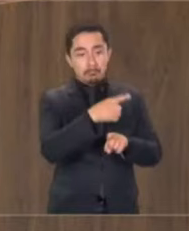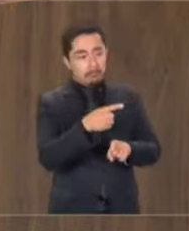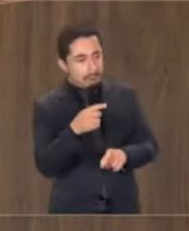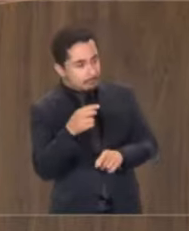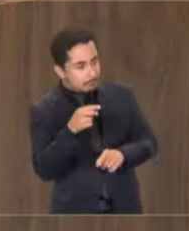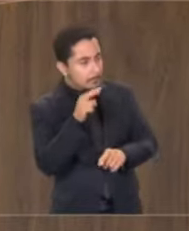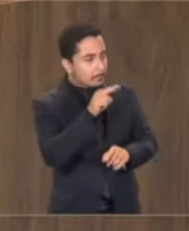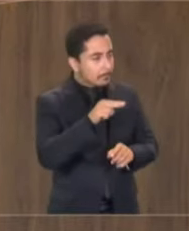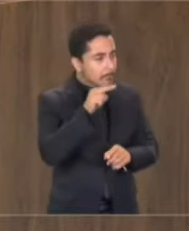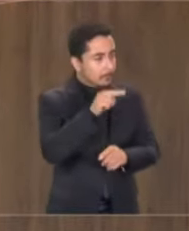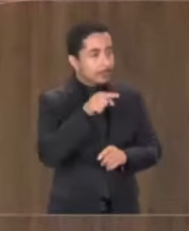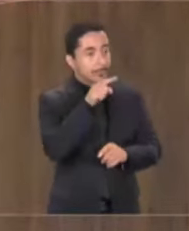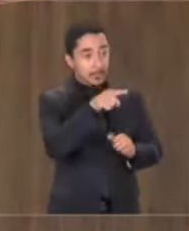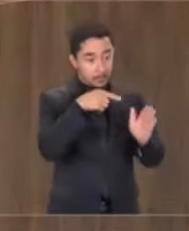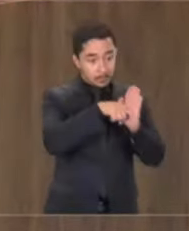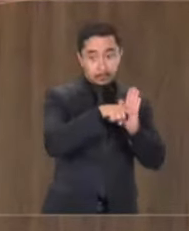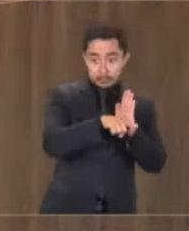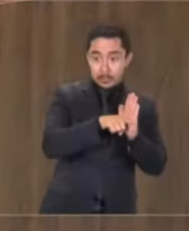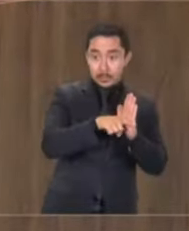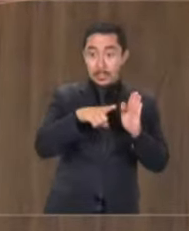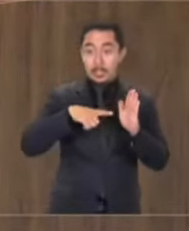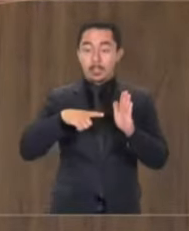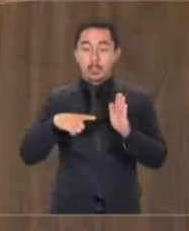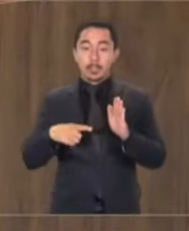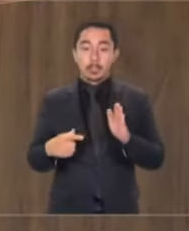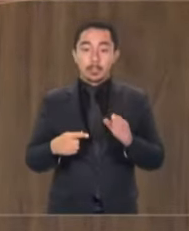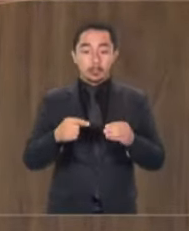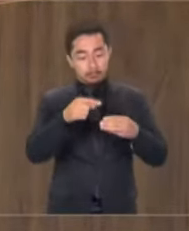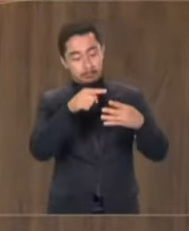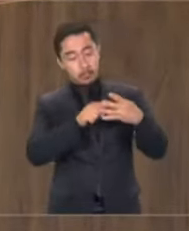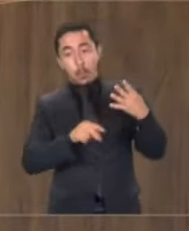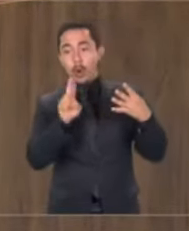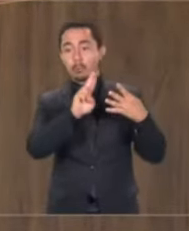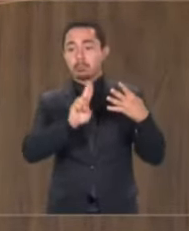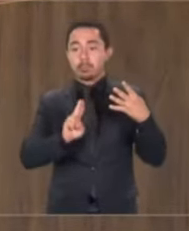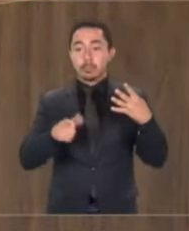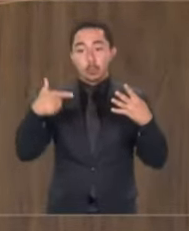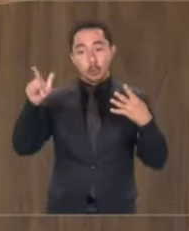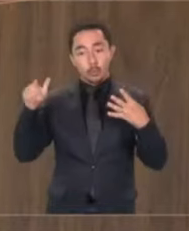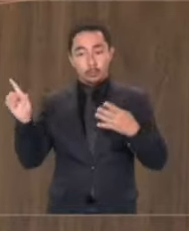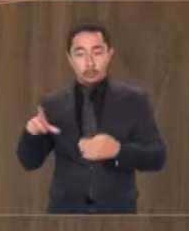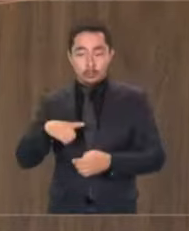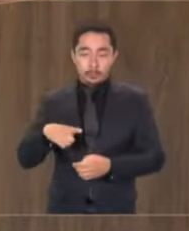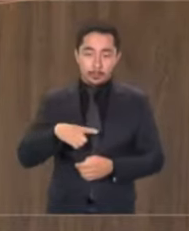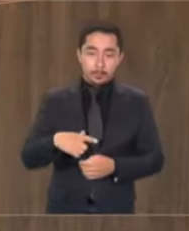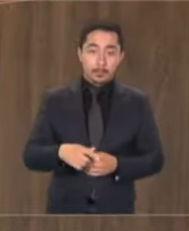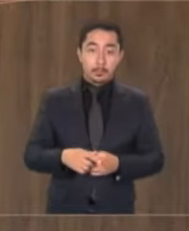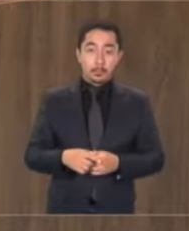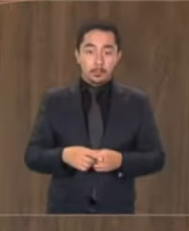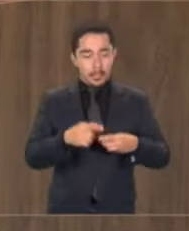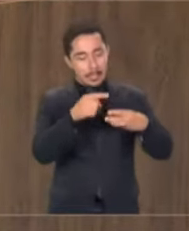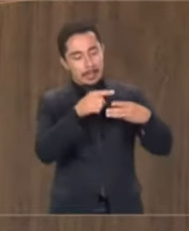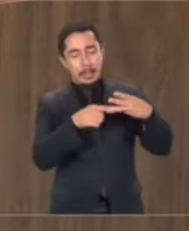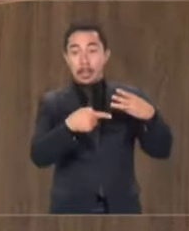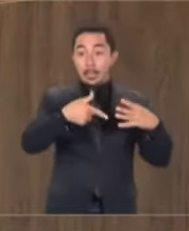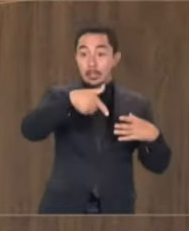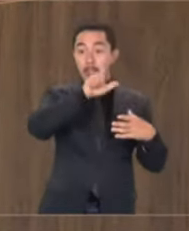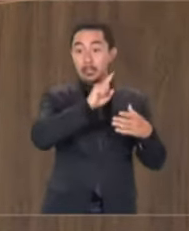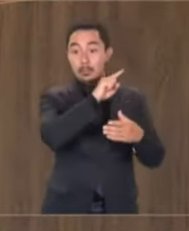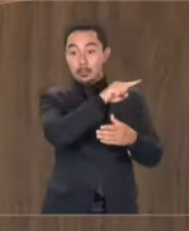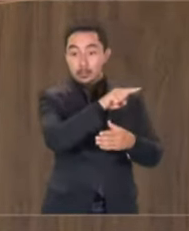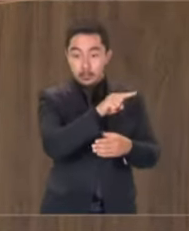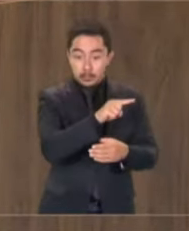pesquisa são quatro outros nomes, três outros nomes antes do candidato